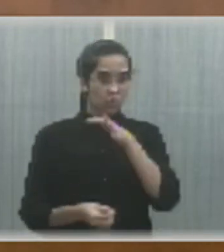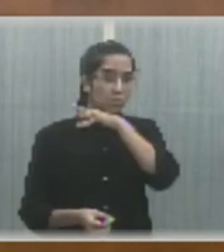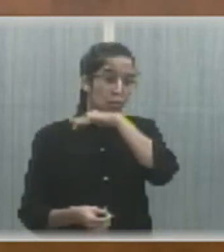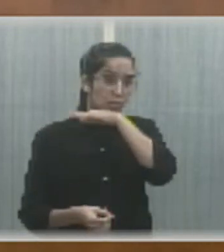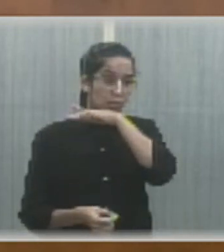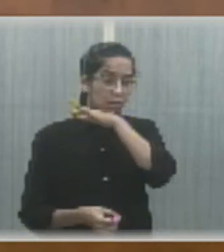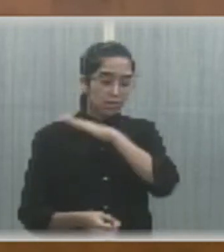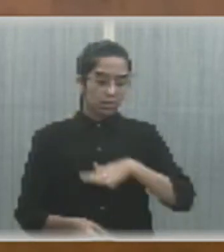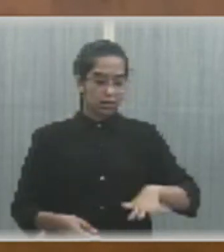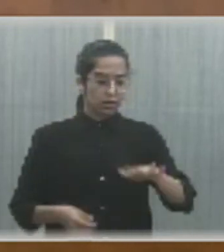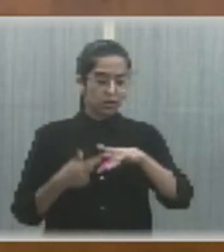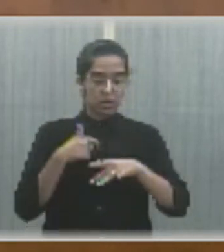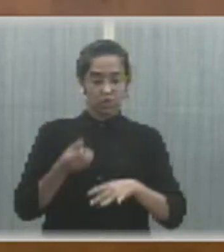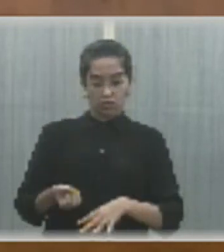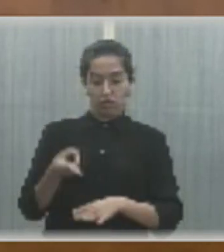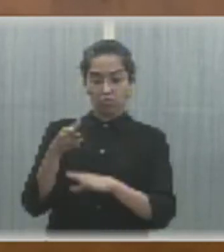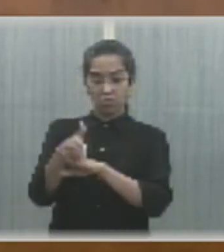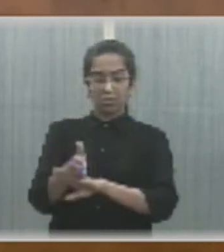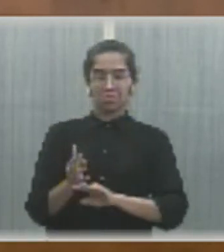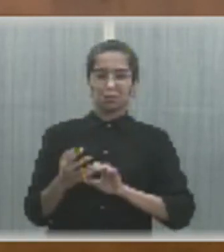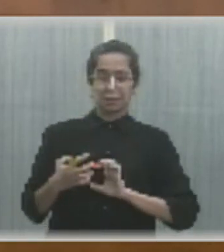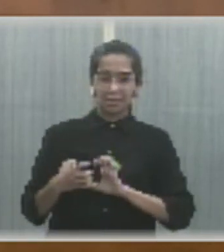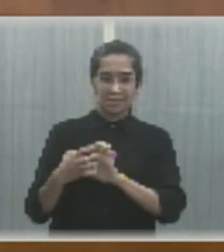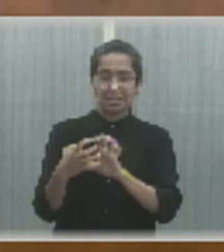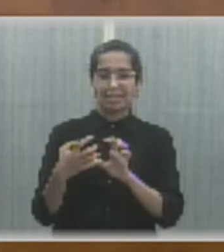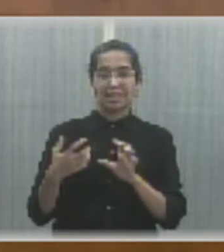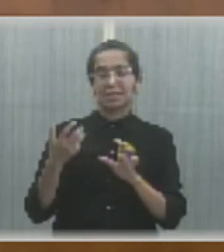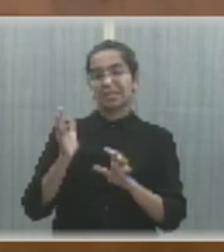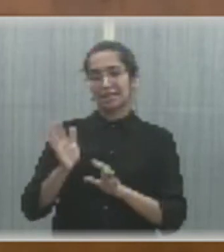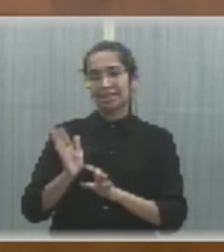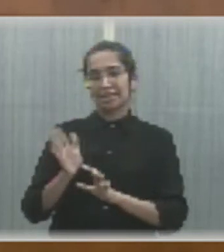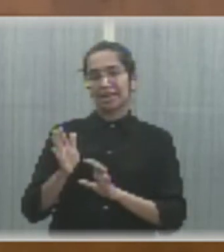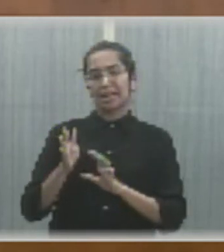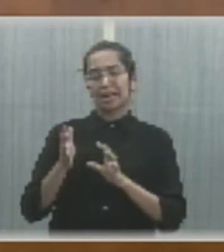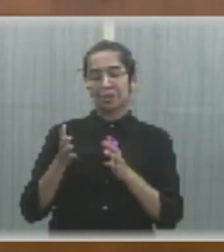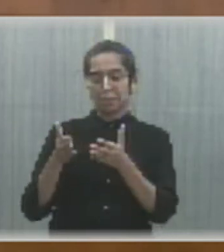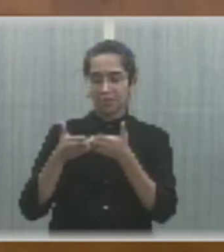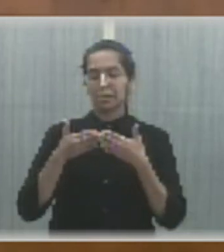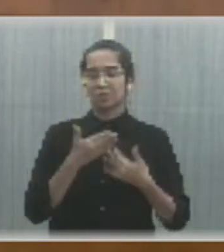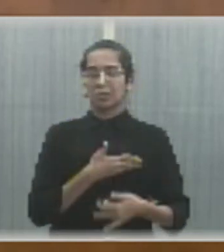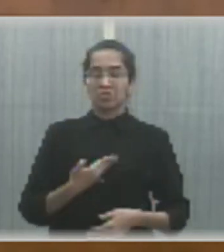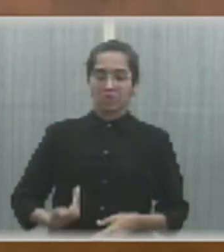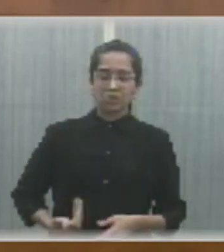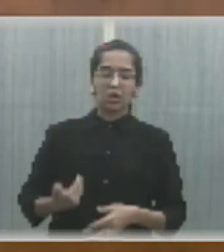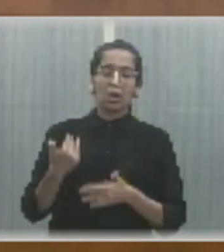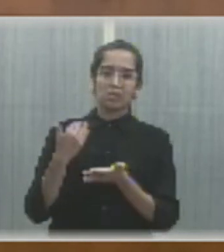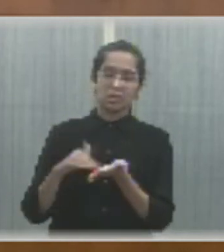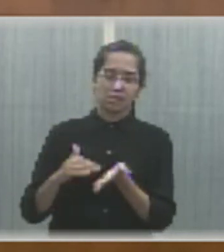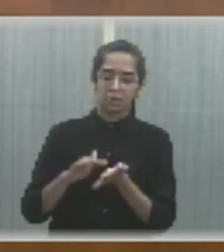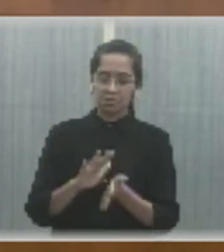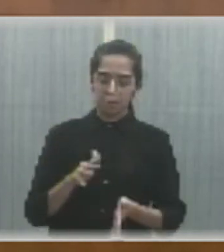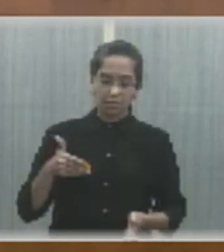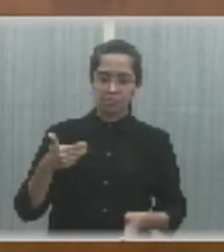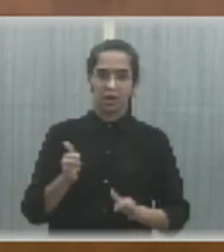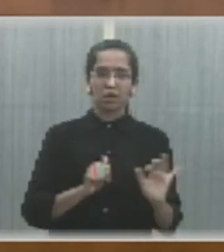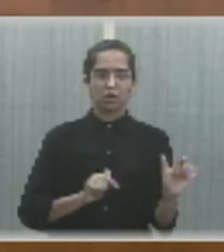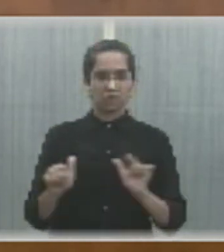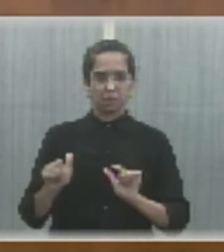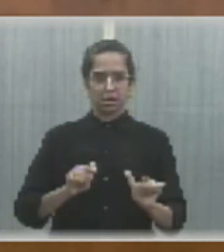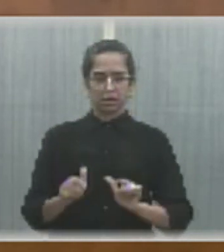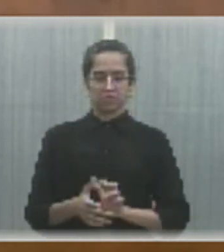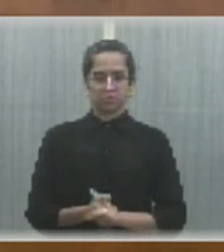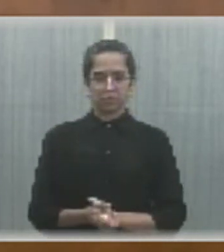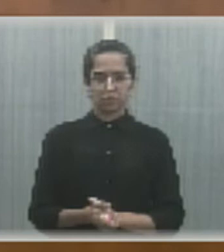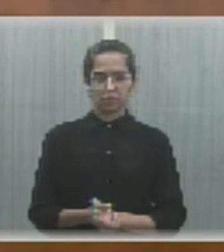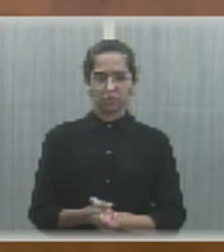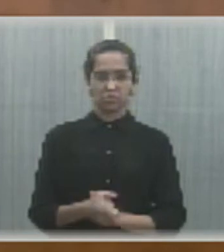eu quem vou lá para dentro, que vou brigar com o diretor, que brigo com o governador, que brigo com o secretário, tudo para melhorar as condições. É isso que eu